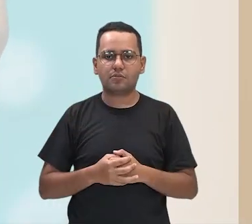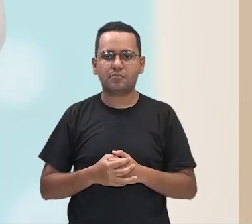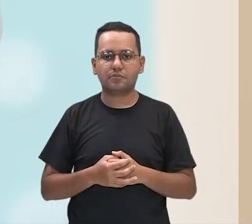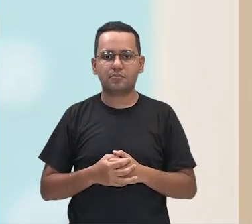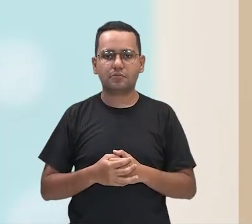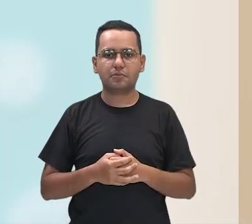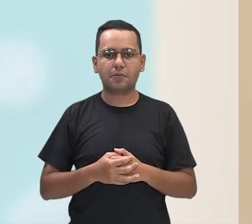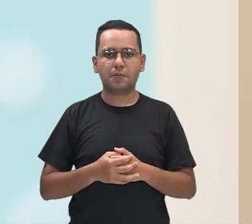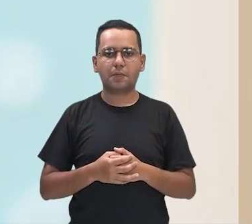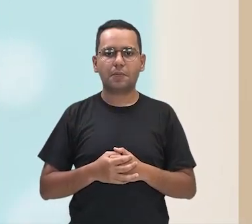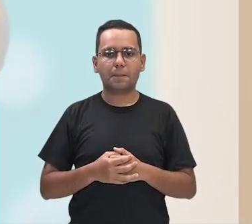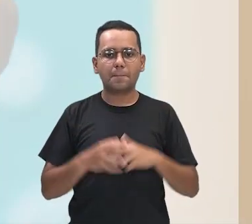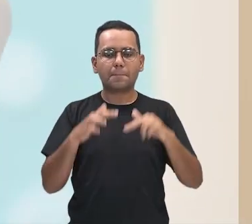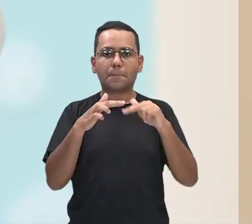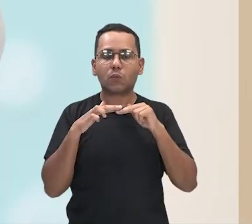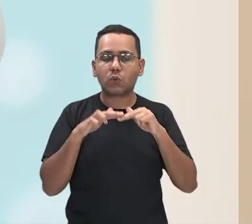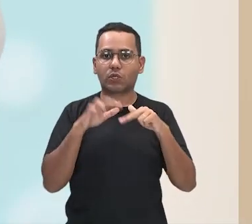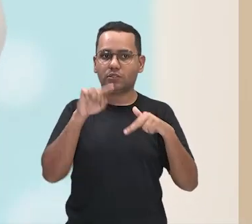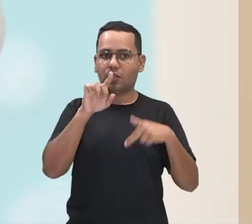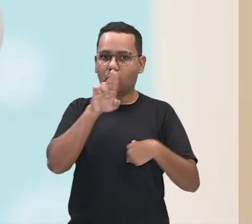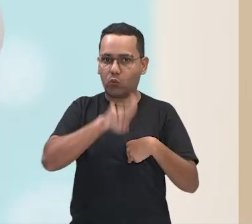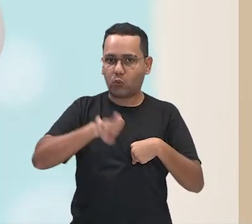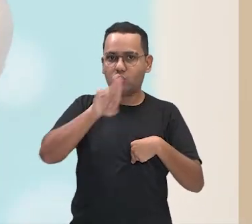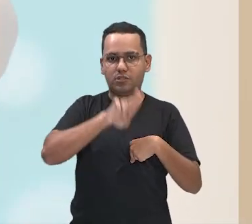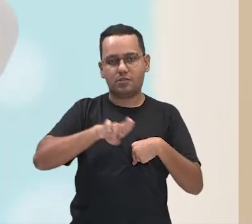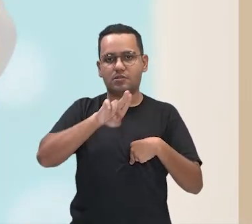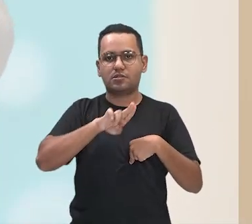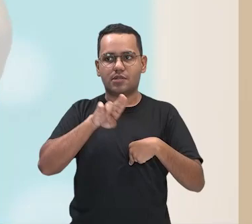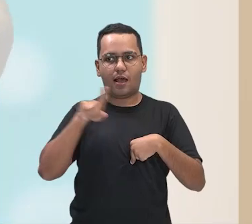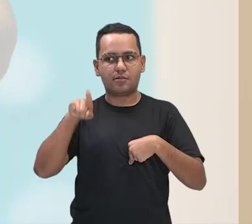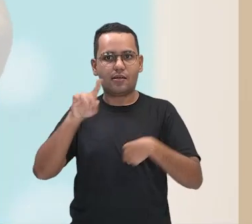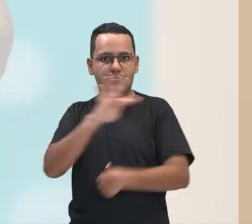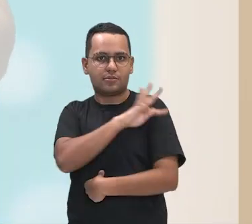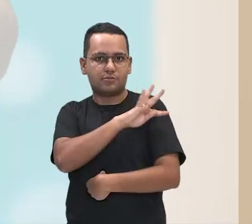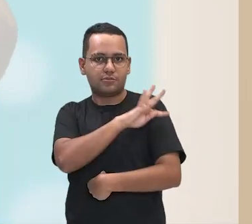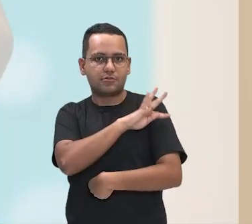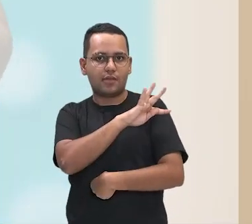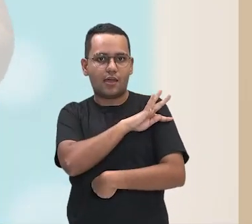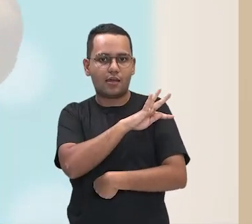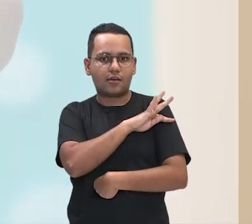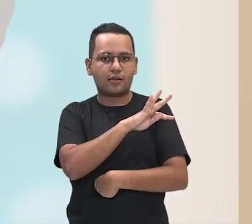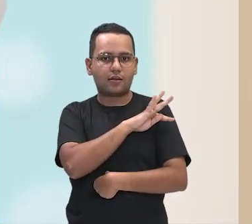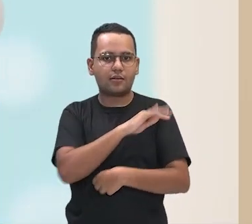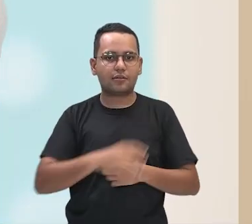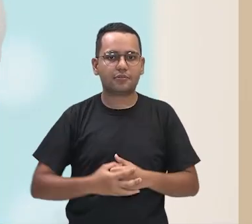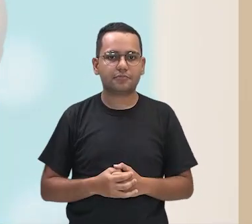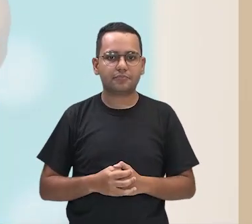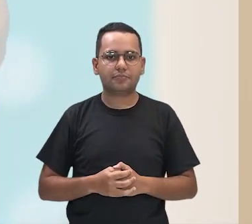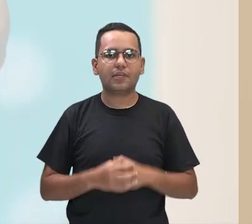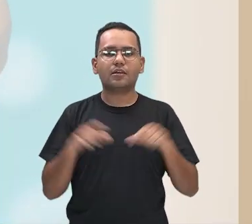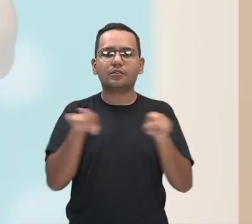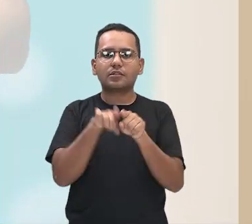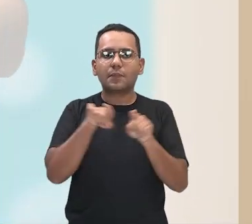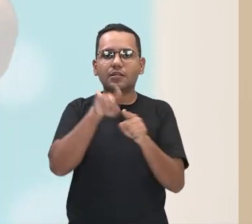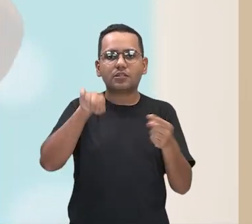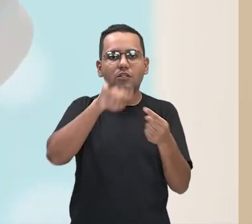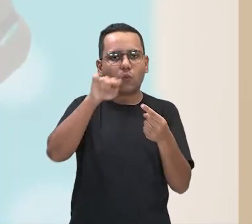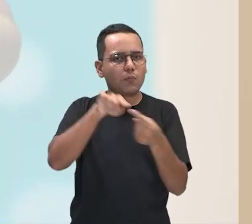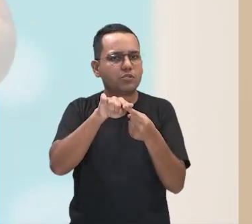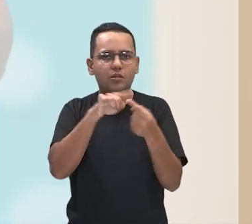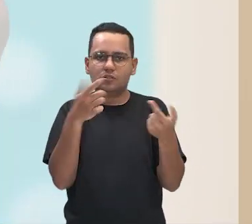eles utilizam o videomapping para dar também, muitas vezes, essa sensação de movimento, dependendo do objetivo, né,